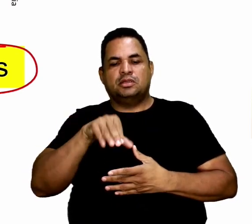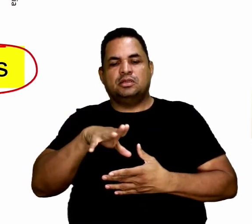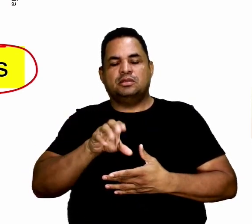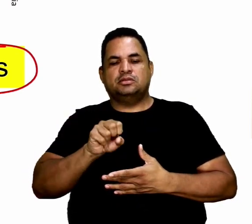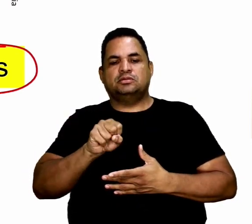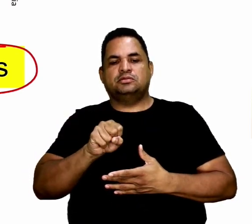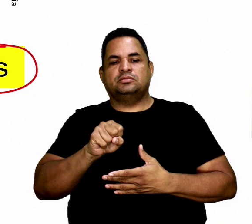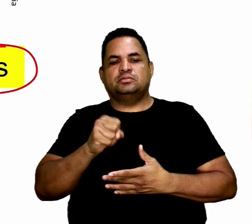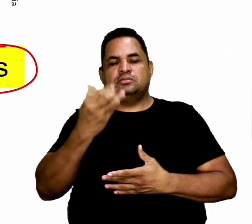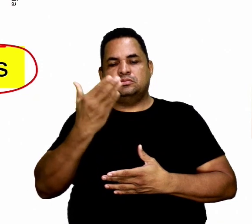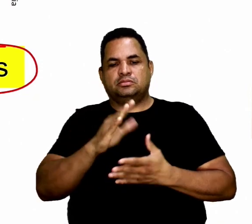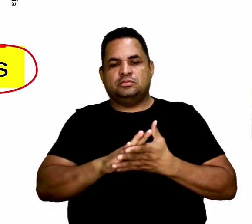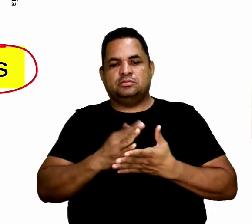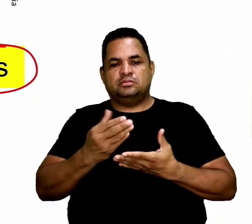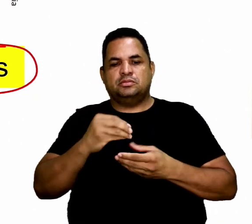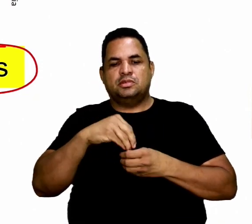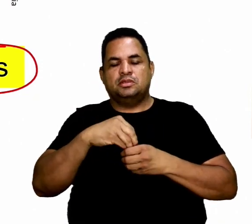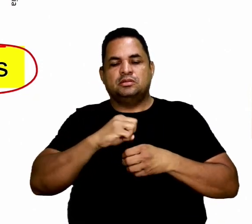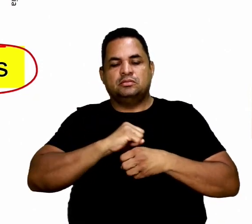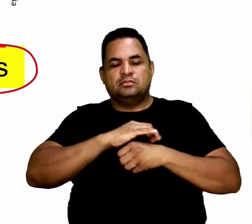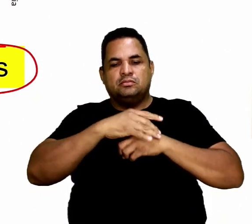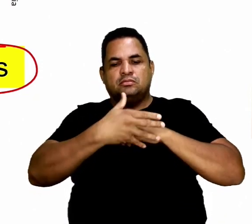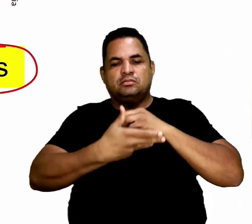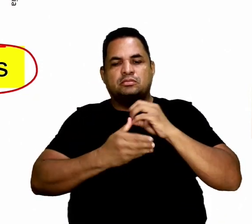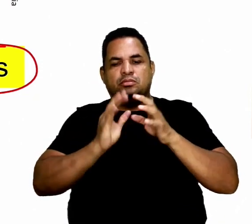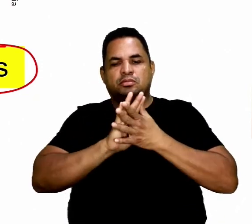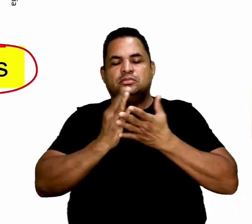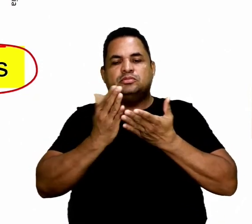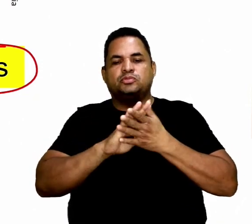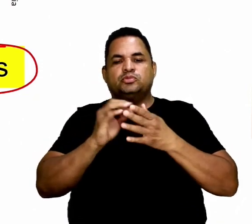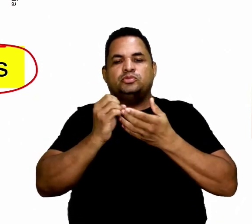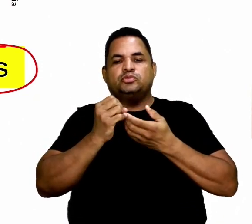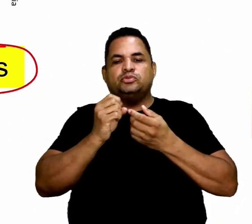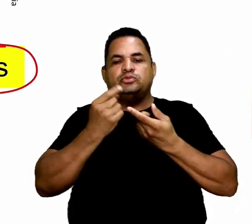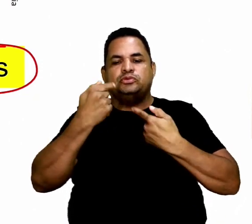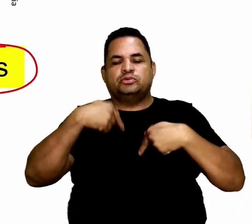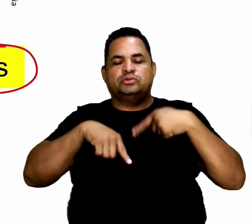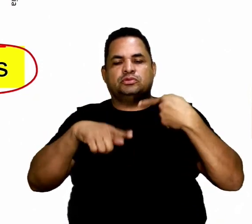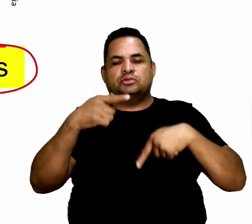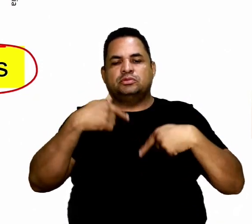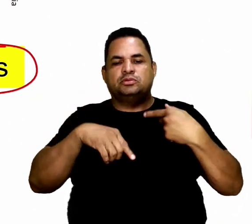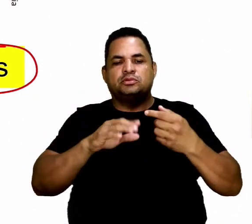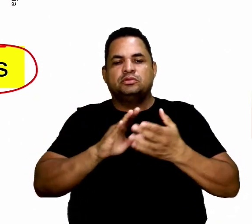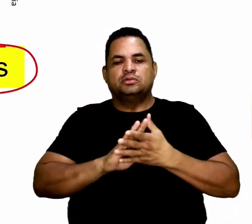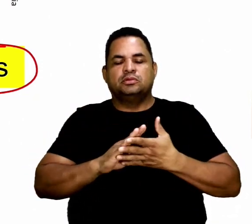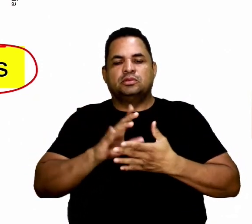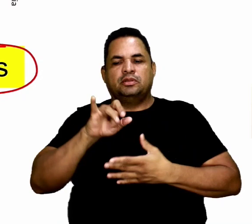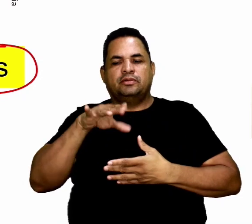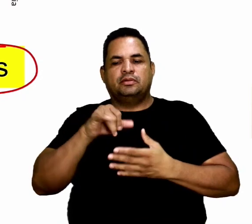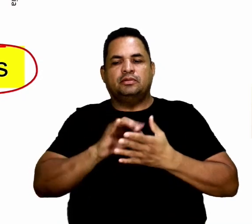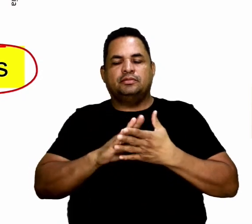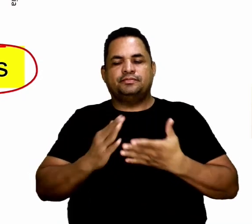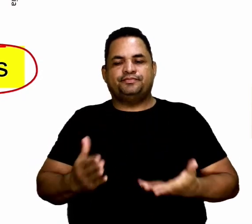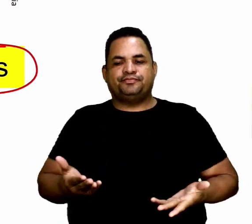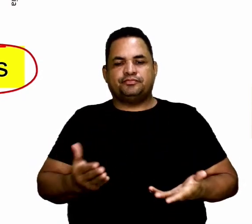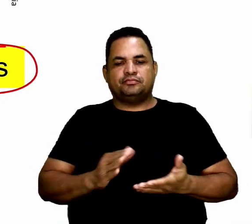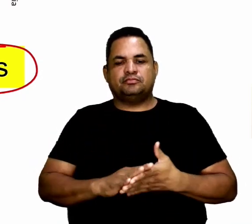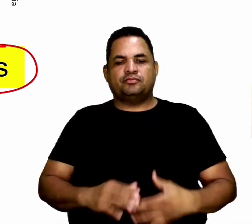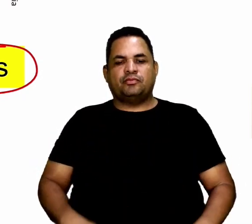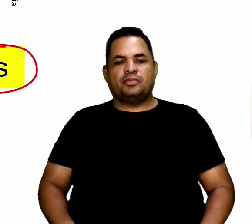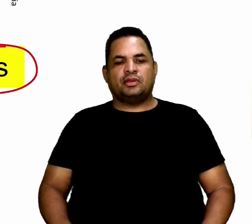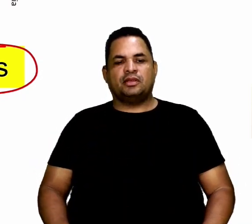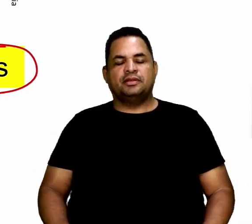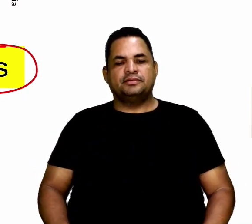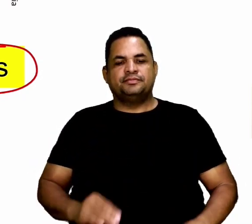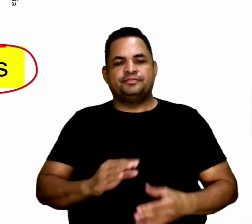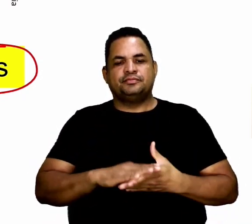vai transbordar e fazer parte lá do sistema linfático, que vai se transformar na nossa linfa, né? A linfa nada mais é do que o plasma